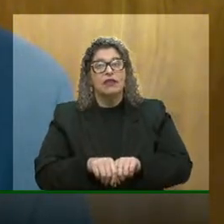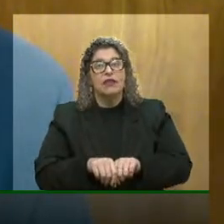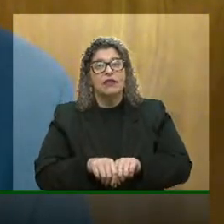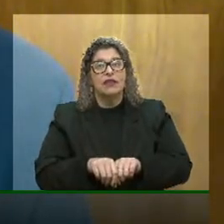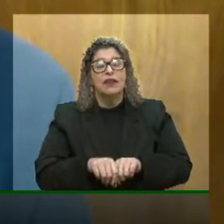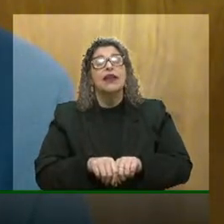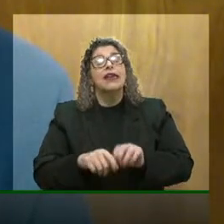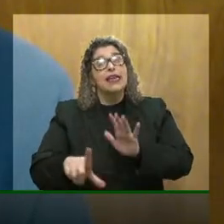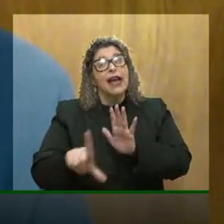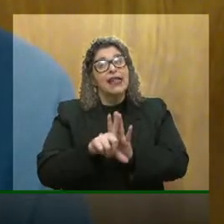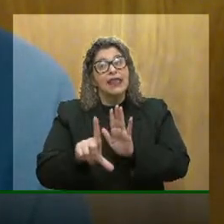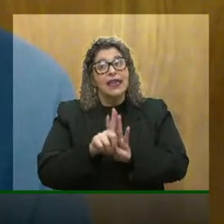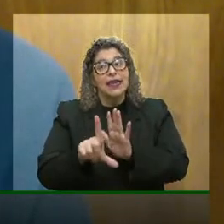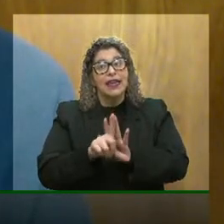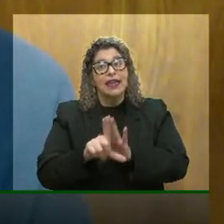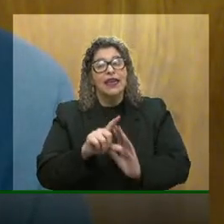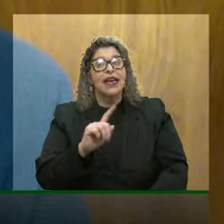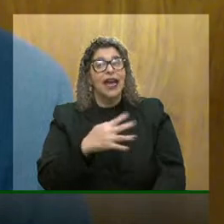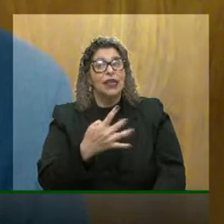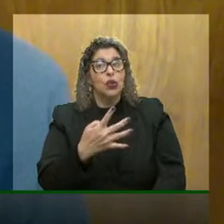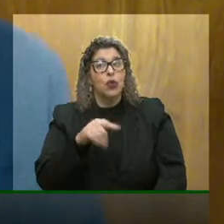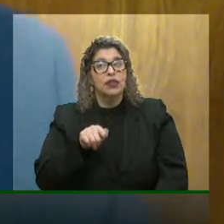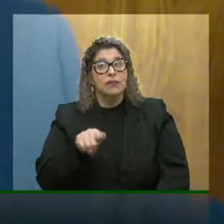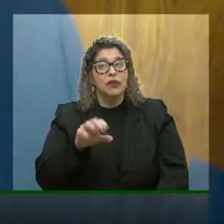E a Lei